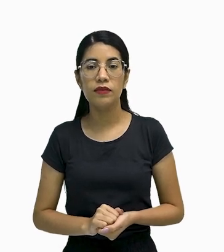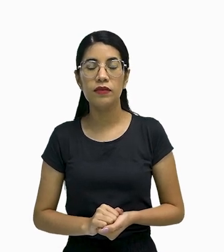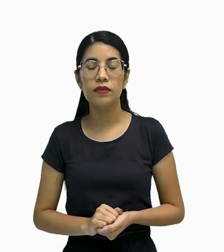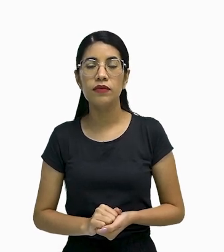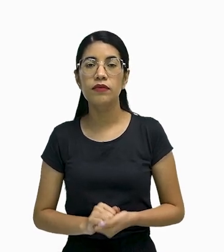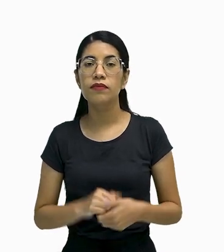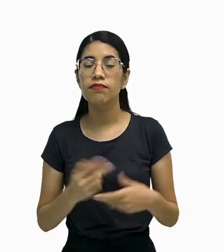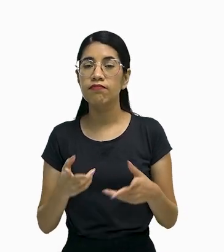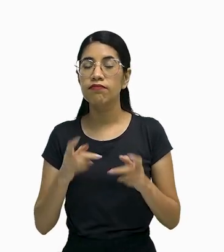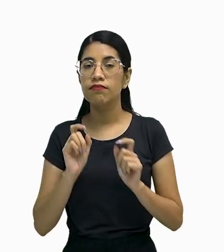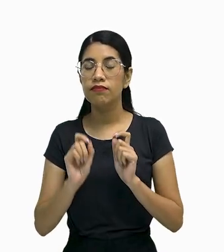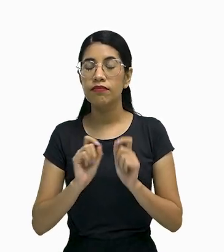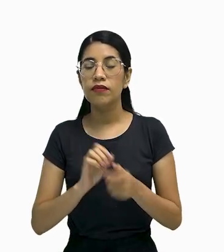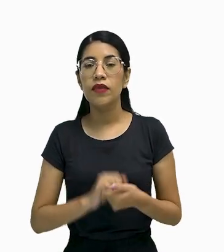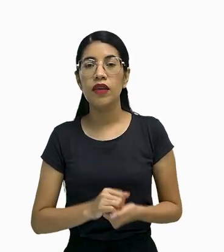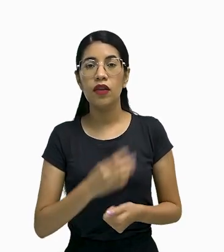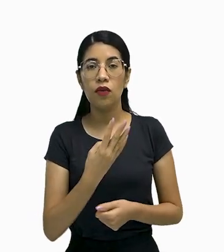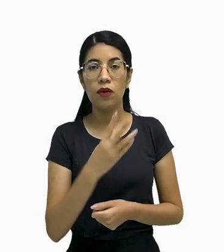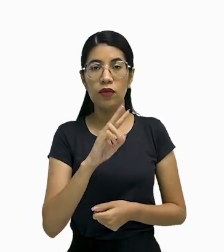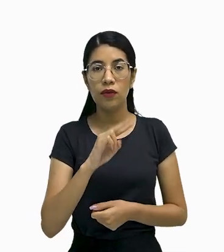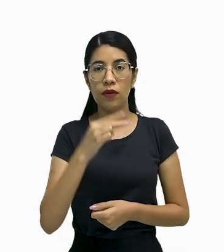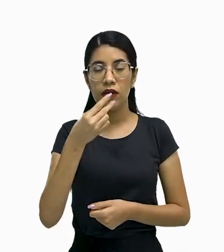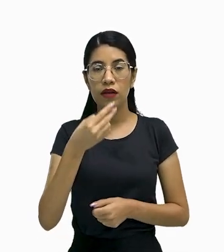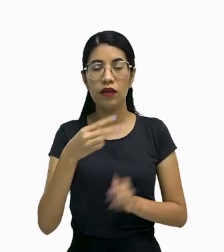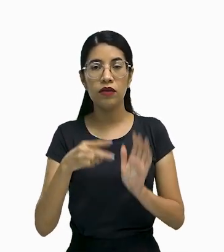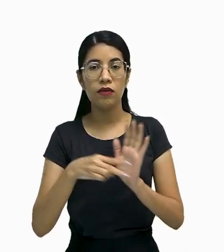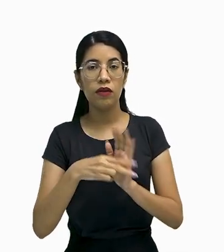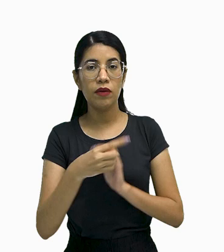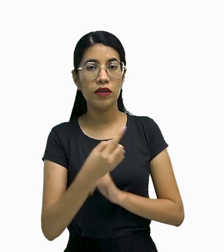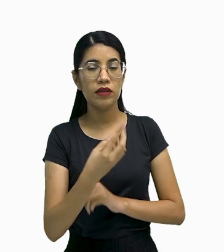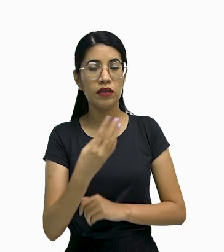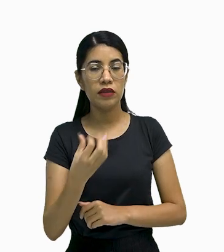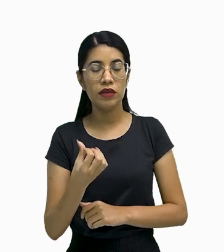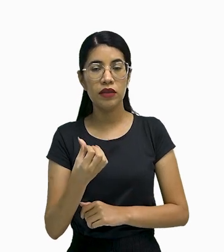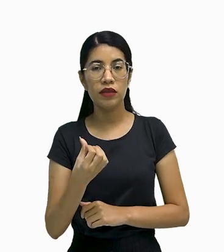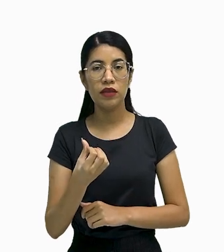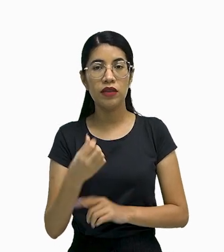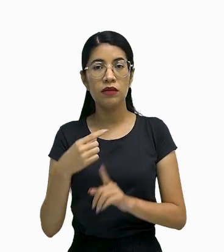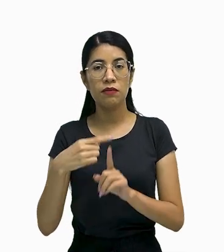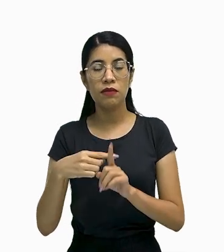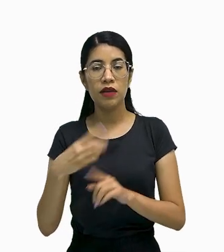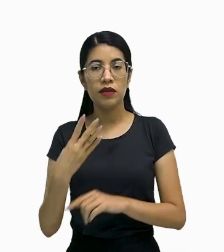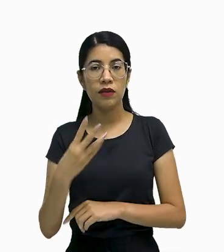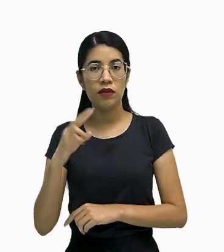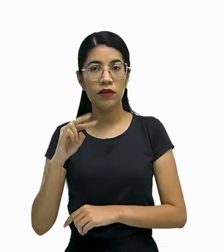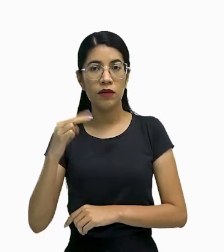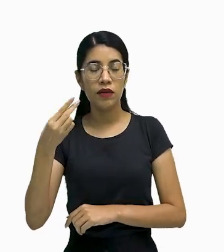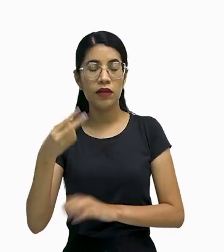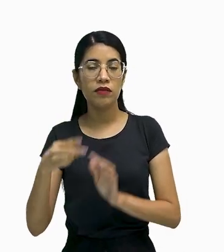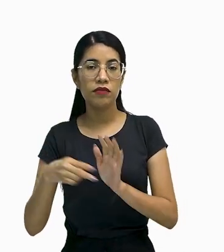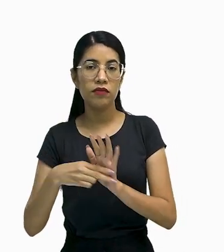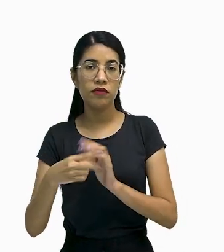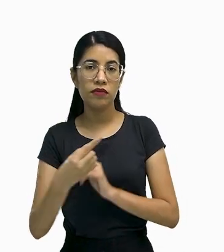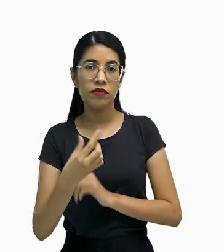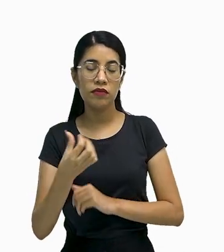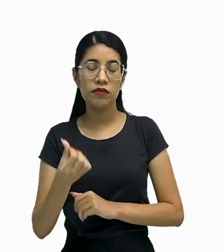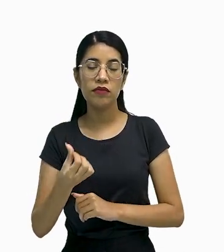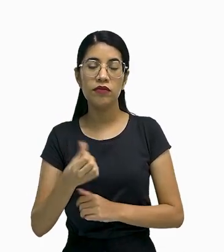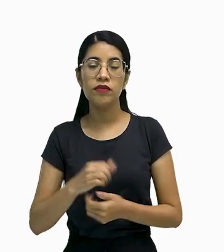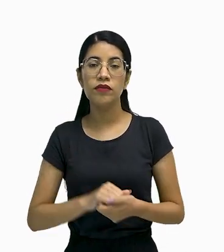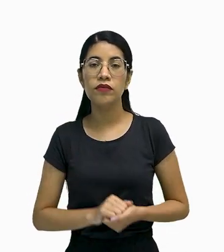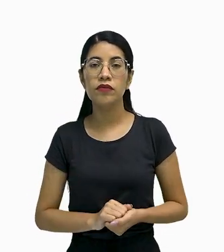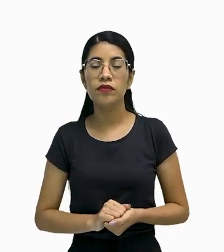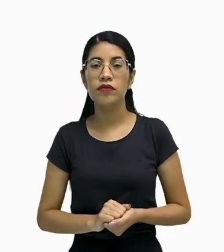Beleza. Então reparem que 4 ao quadrado é 16, 4 ao quadrado é 16. Por quê? Porque 4